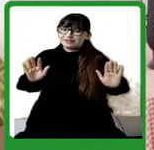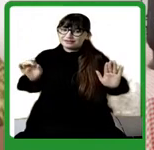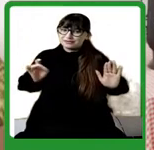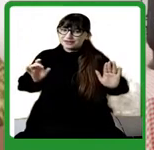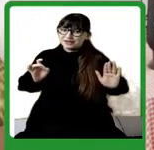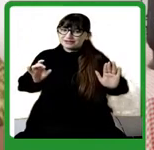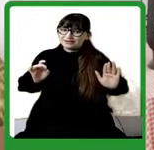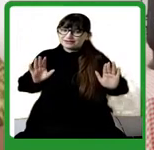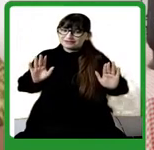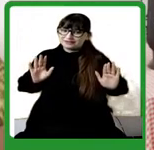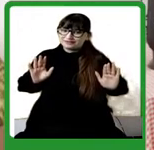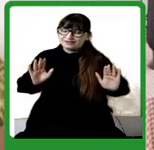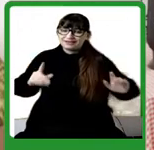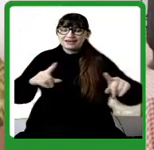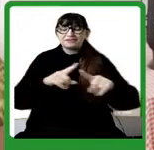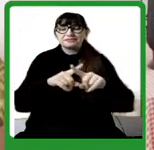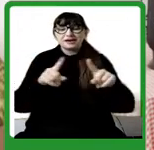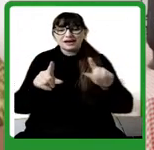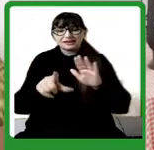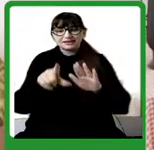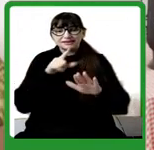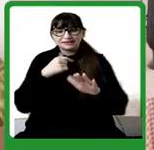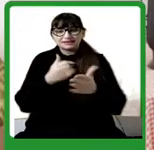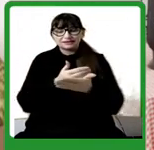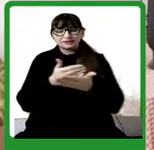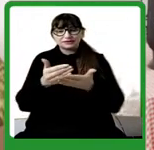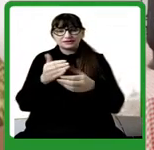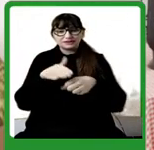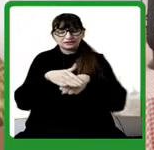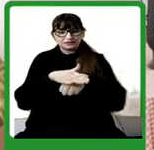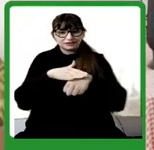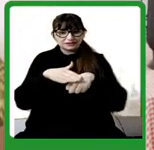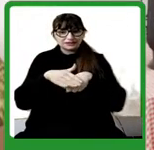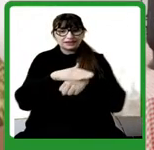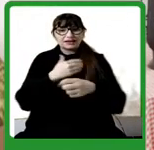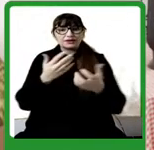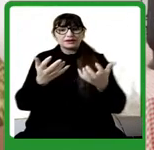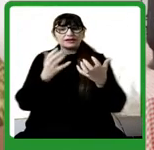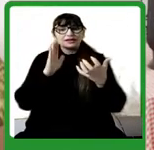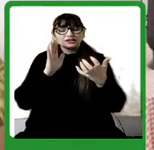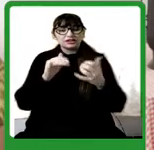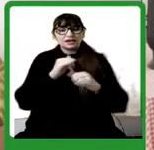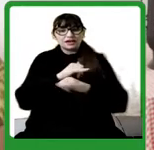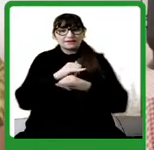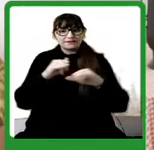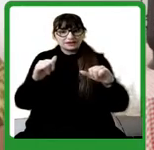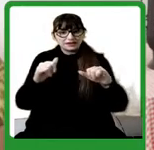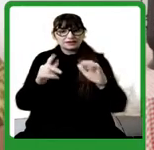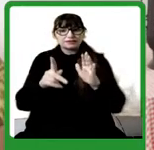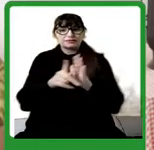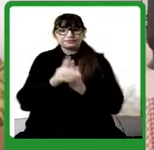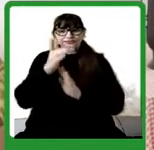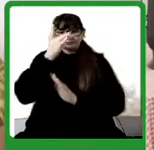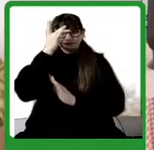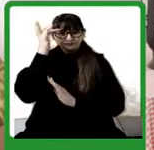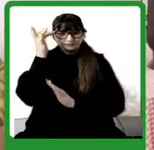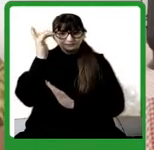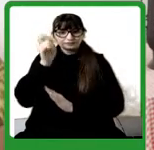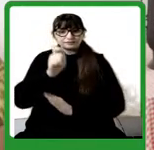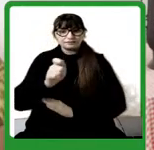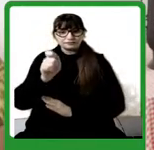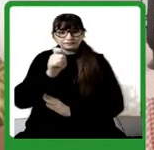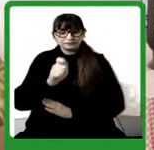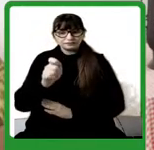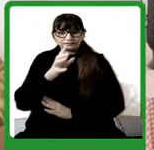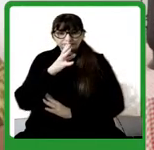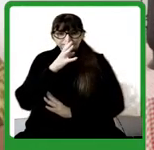precisa. Mas antes de nós começar a prosear, eu já queria deixar um recado aí, deixar pros associados, quem está nos acompanhando, se